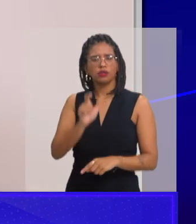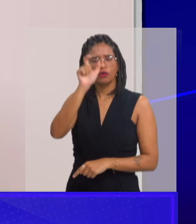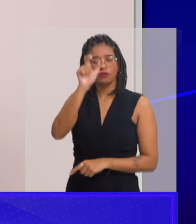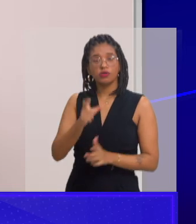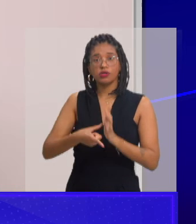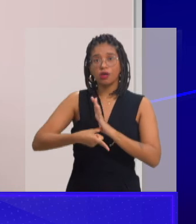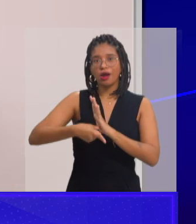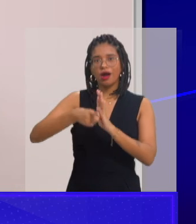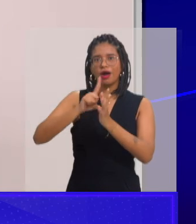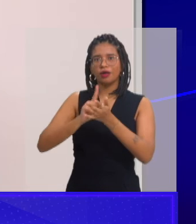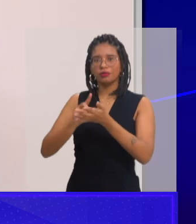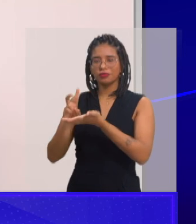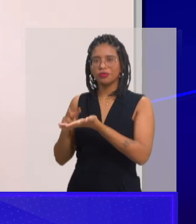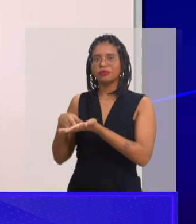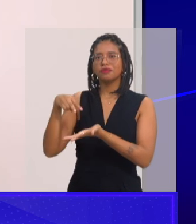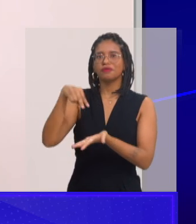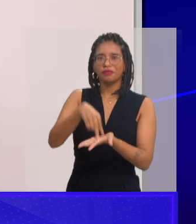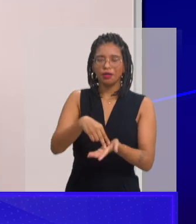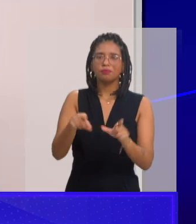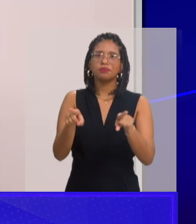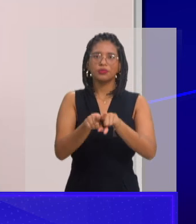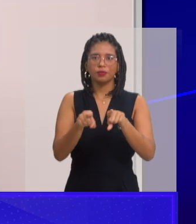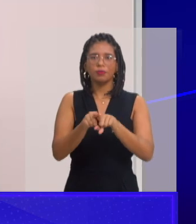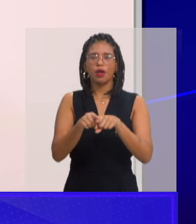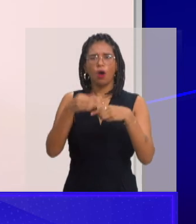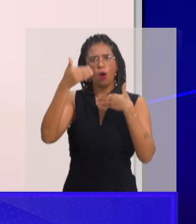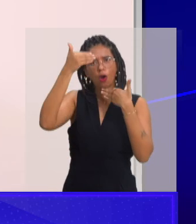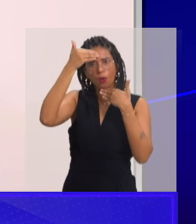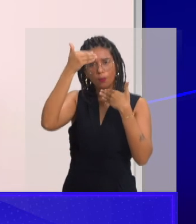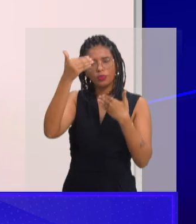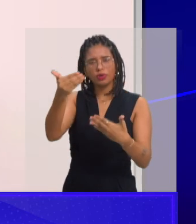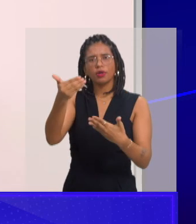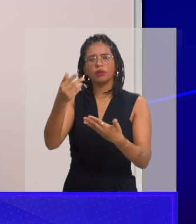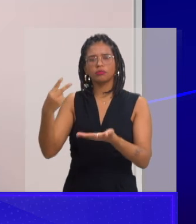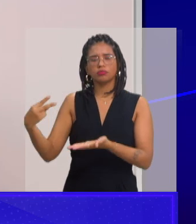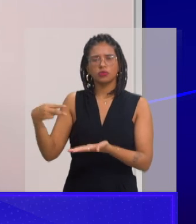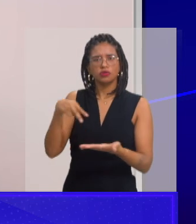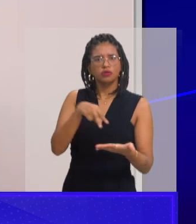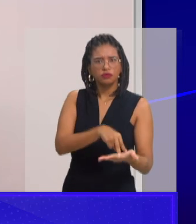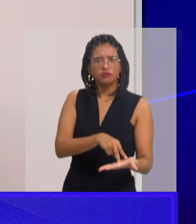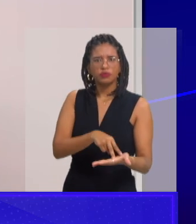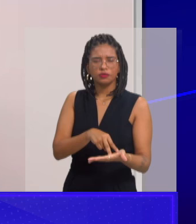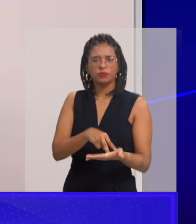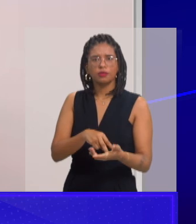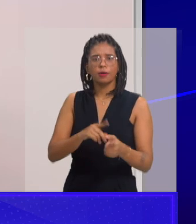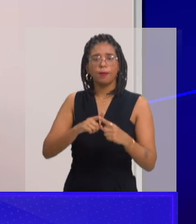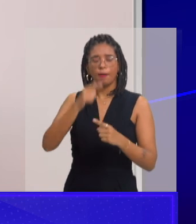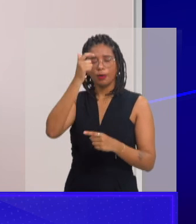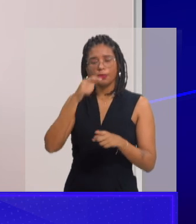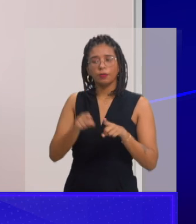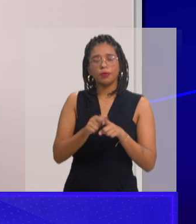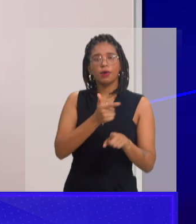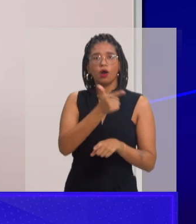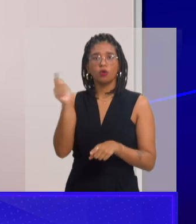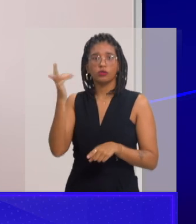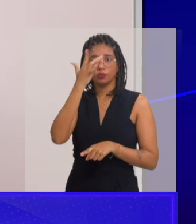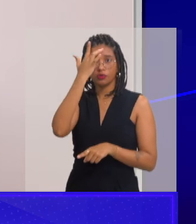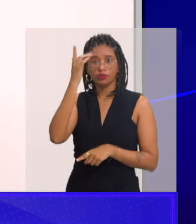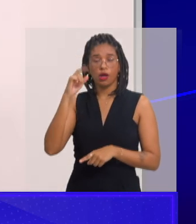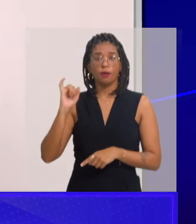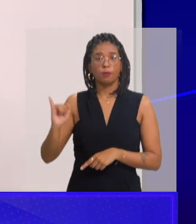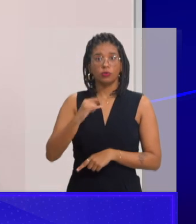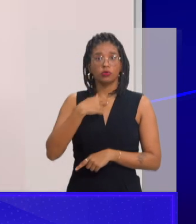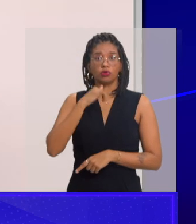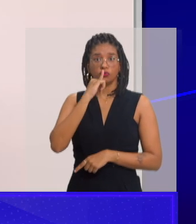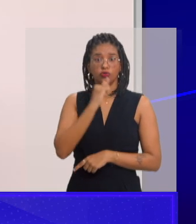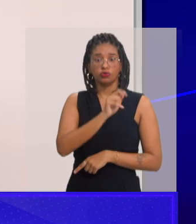você veio antes abrindo as portas, né? Então, obrigado por abrir essas portas, não só para mim, mas para outras pessoas. É importante